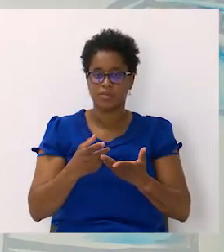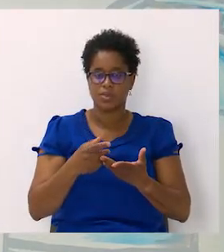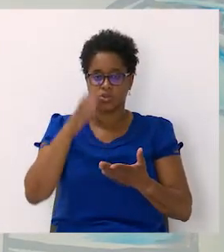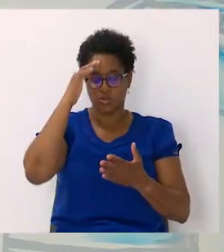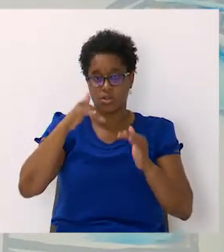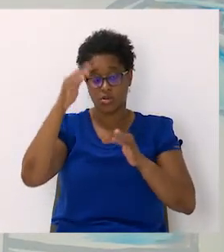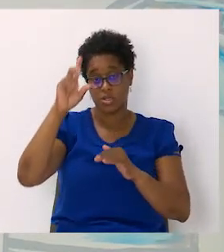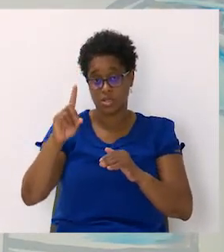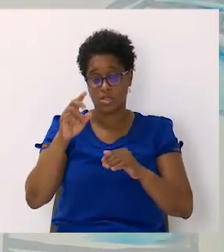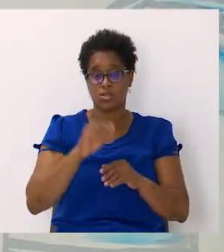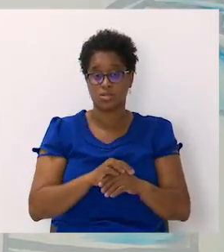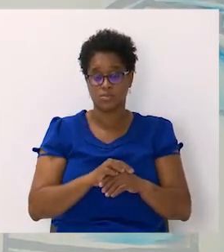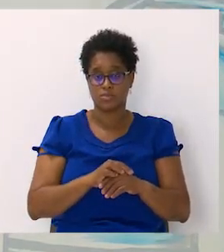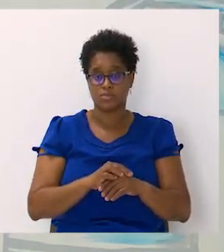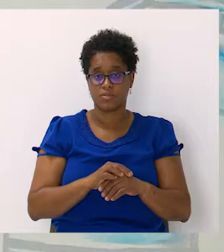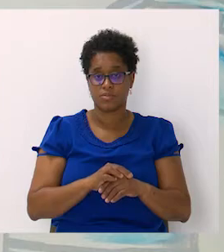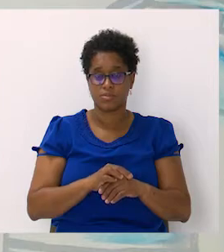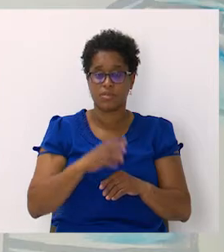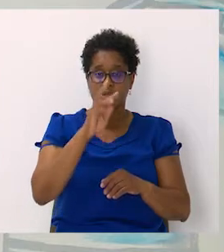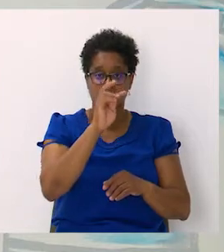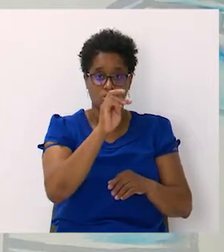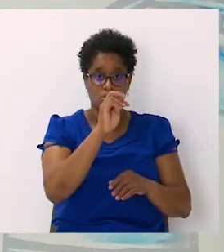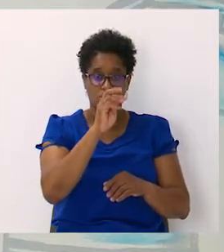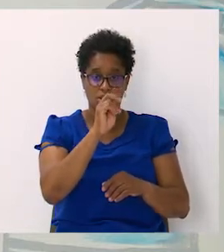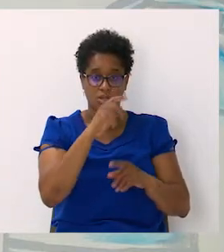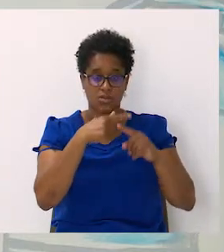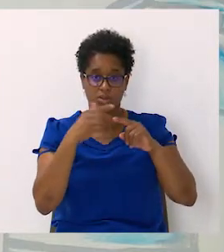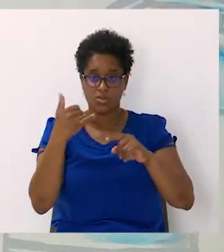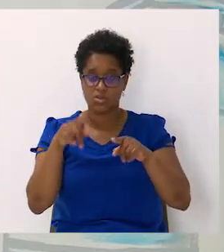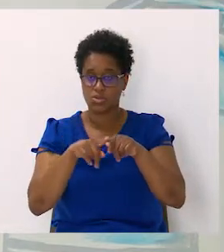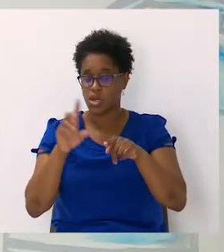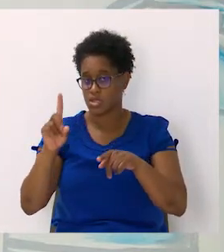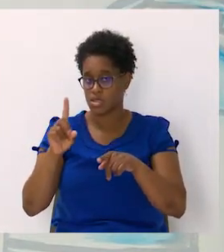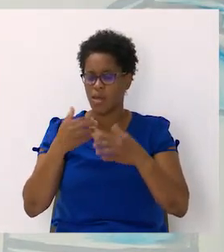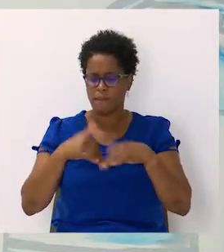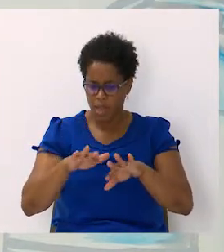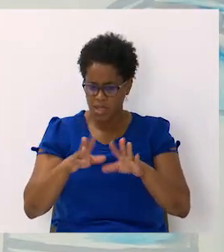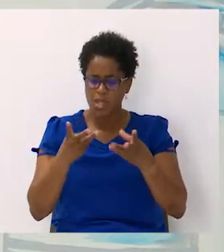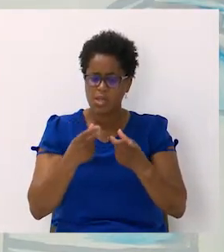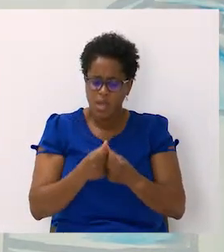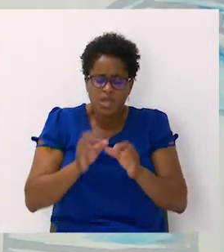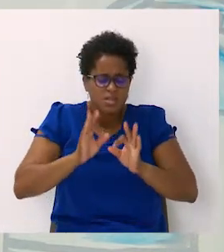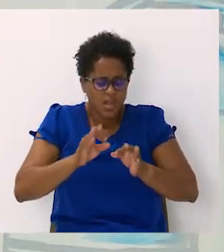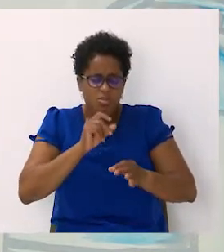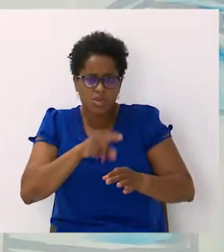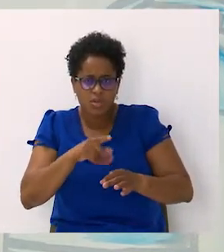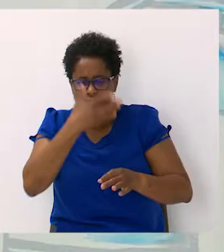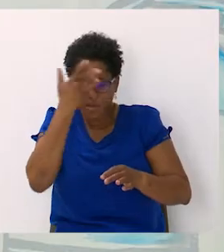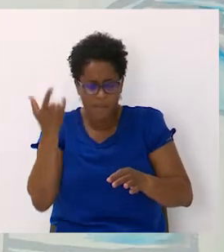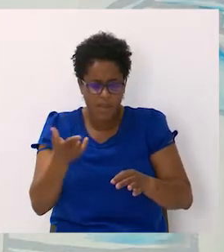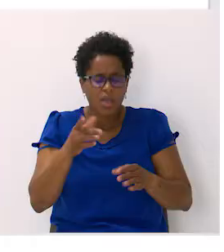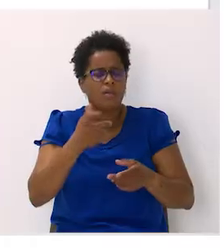de expoente 6. 3 vezes 2 dá 6. Mas, na matemática, sempre que podemos simplificar,